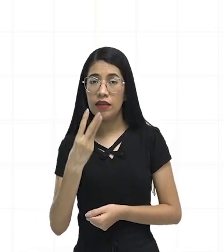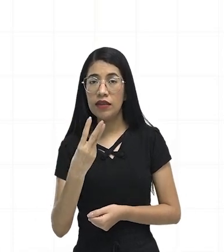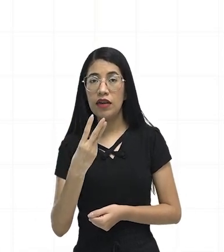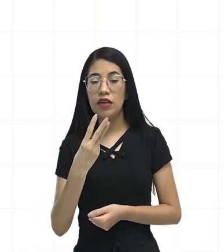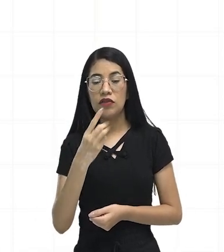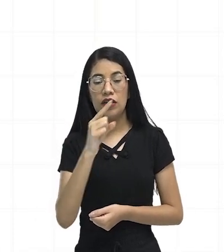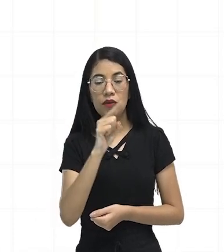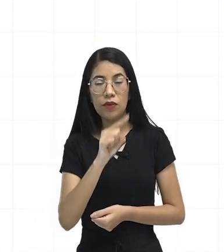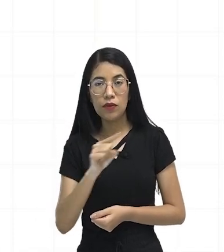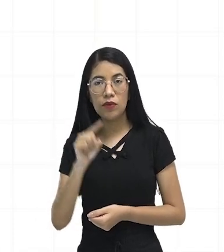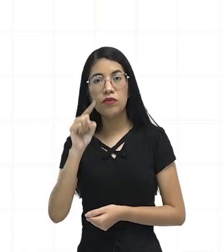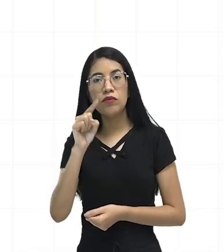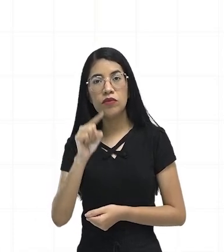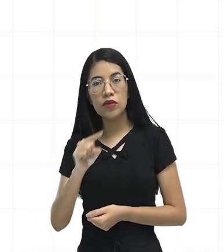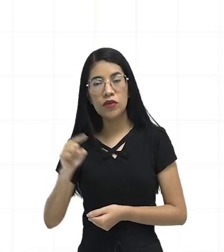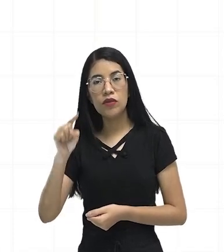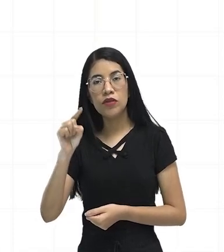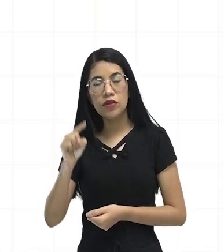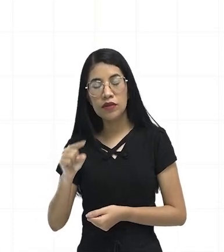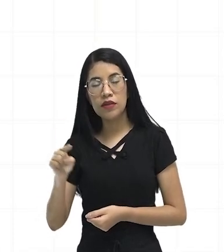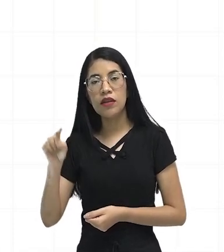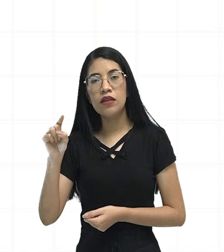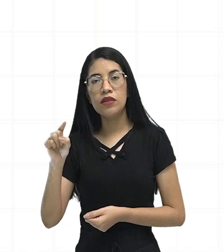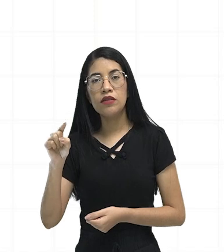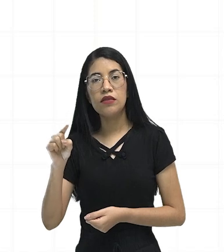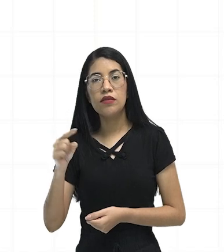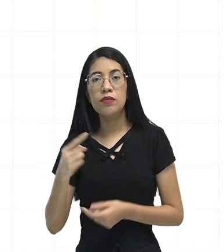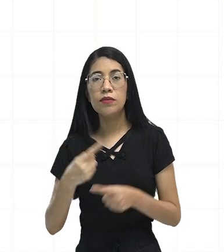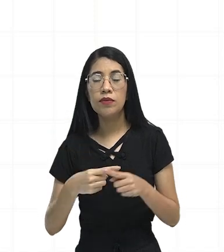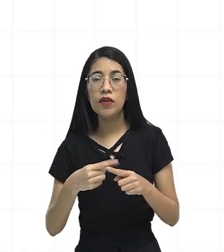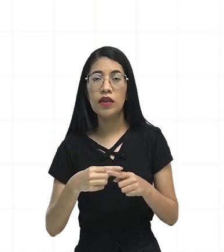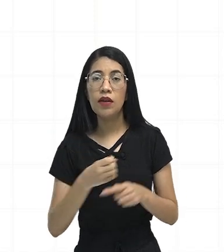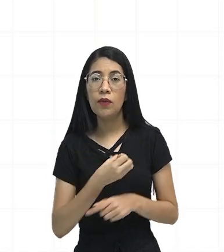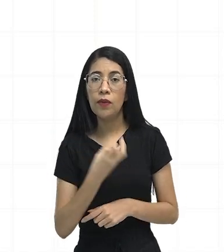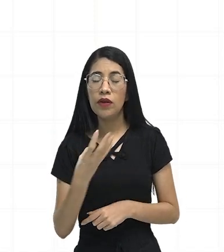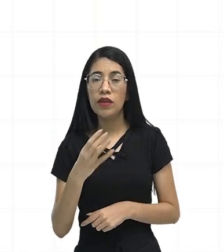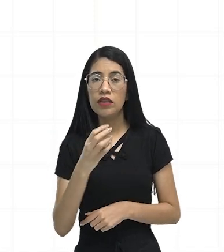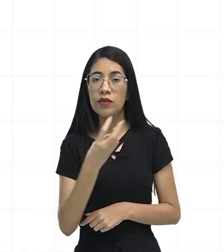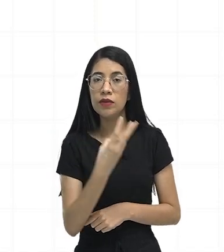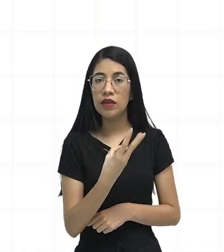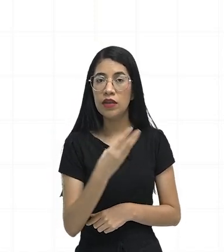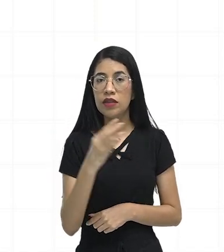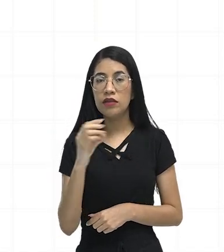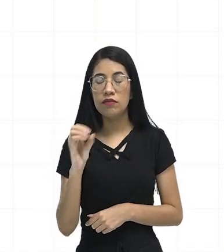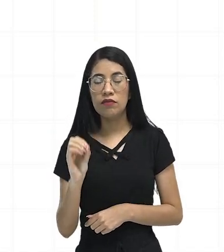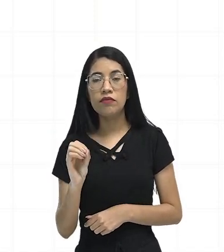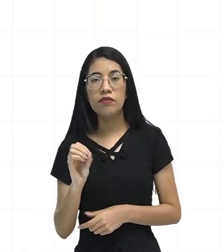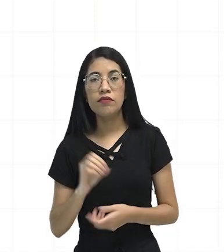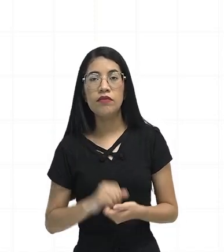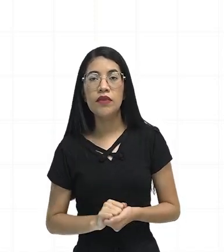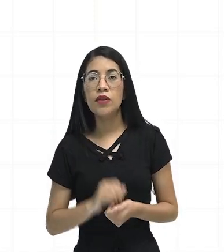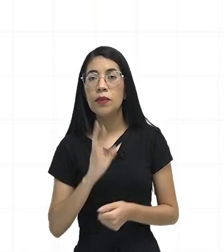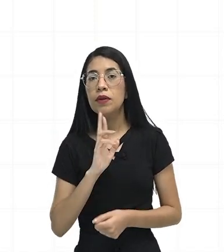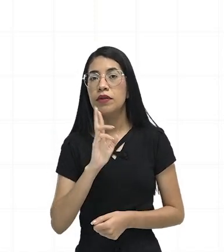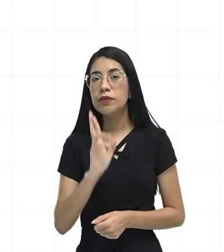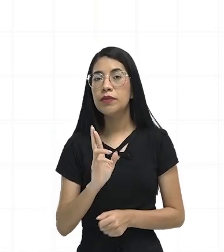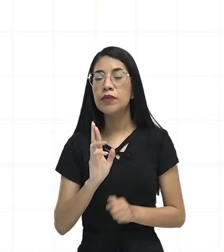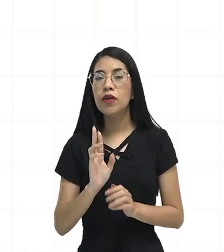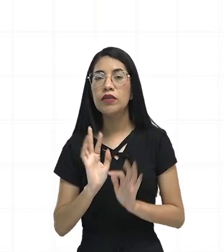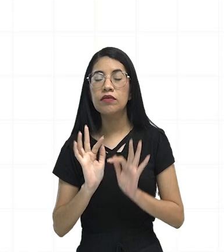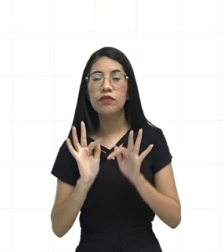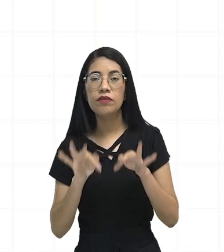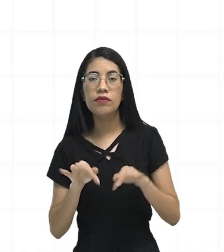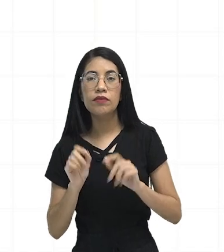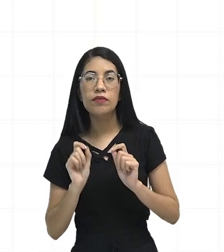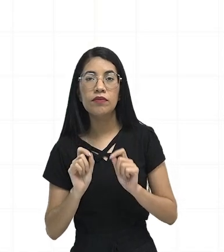3 casas decimais, tá? Como eu tenho 3 zeros, então eu vou andar 3 casas decimais. Qual é o resultado